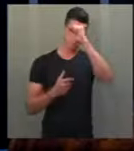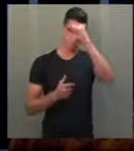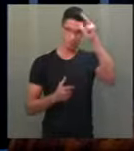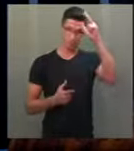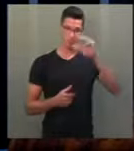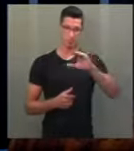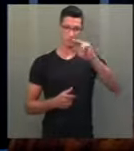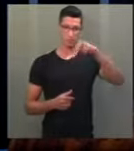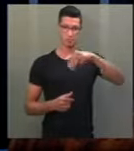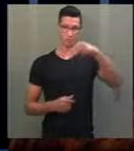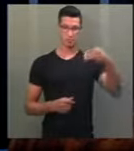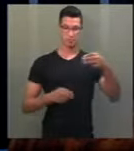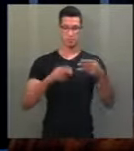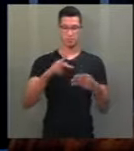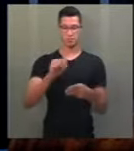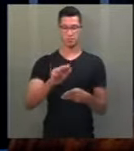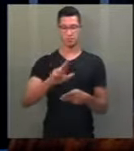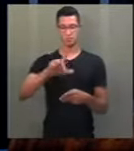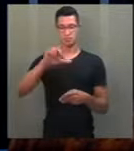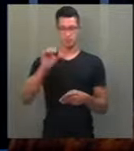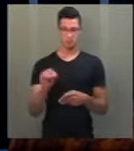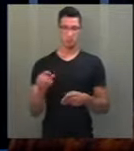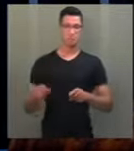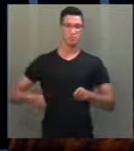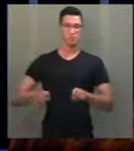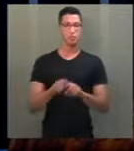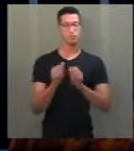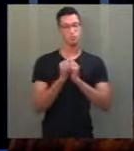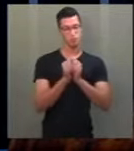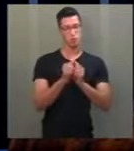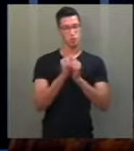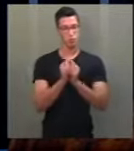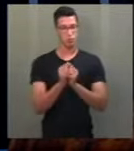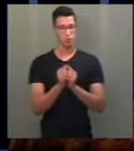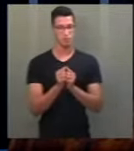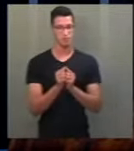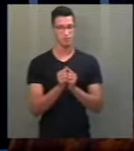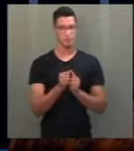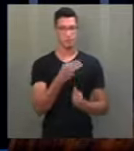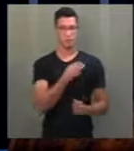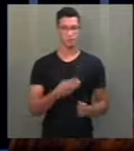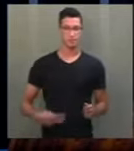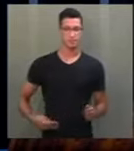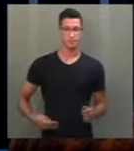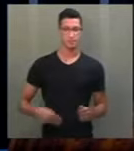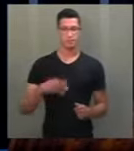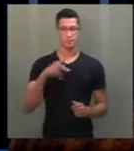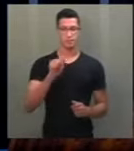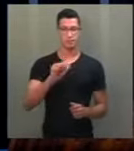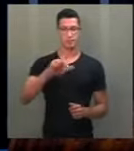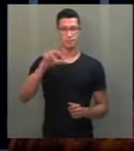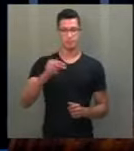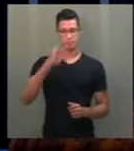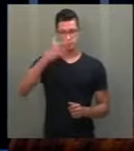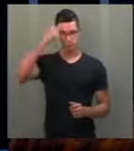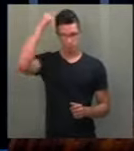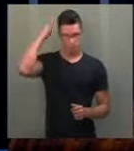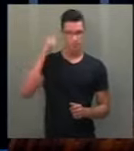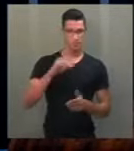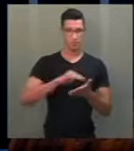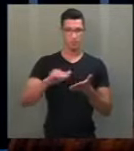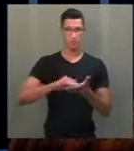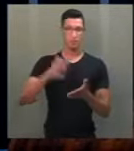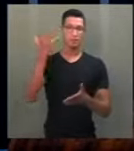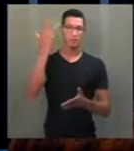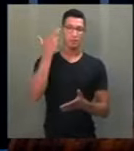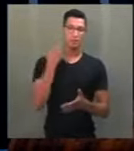Municípios, Paulo Ziuskorskis, junto com o ministro Paulo Guedes e o secretário da Receita